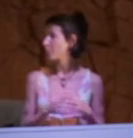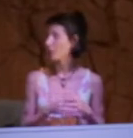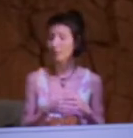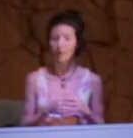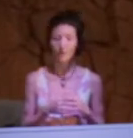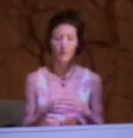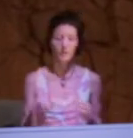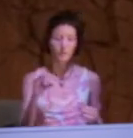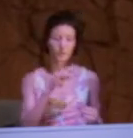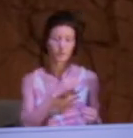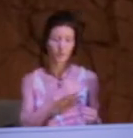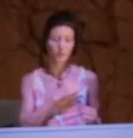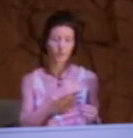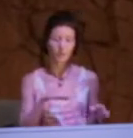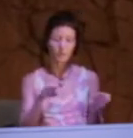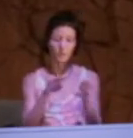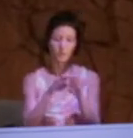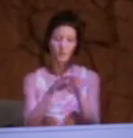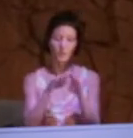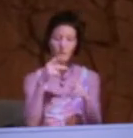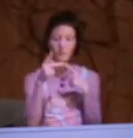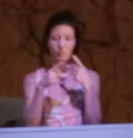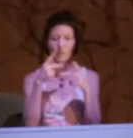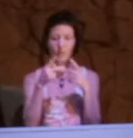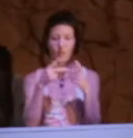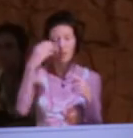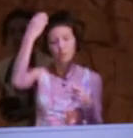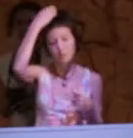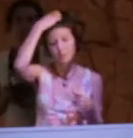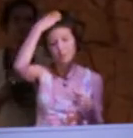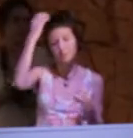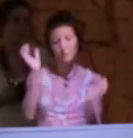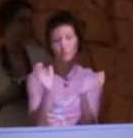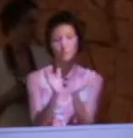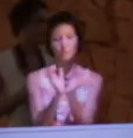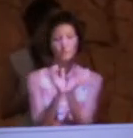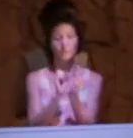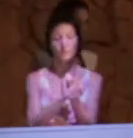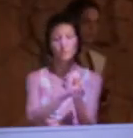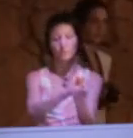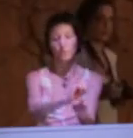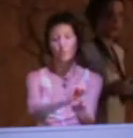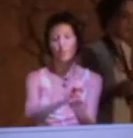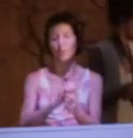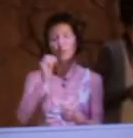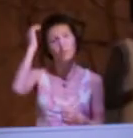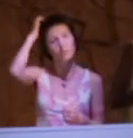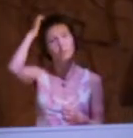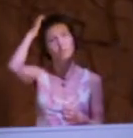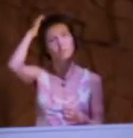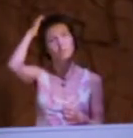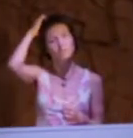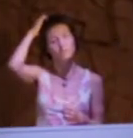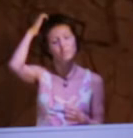Real Forte Príncipe da Beira, nas comunidades quilombolas lá que estão no meu sangue, que apesar dessa